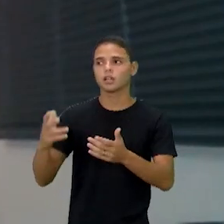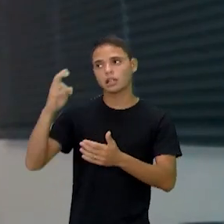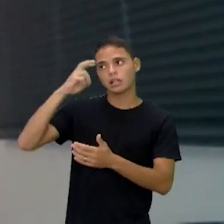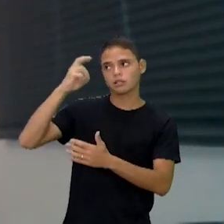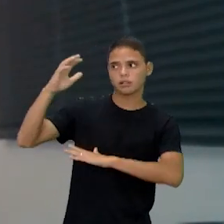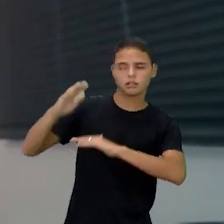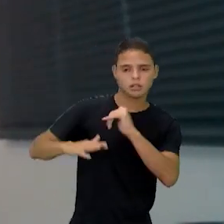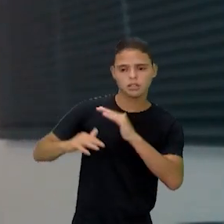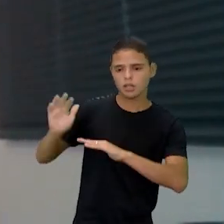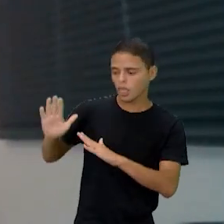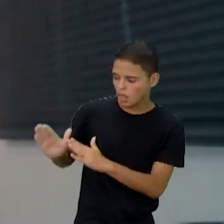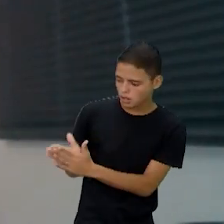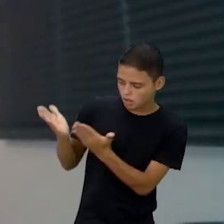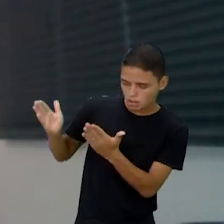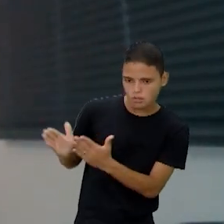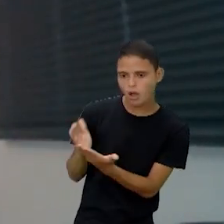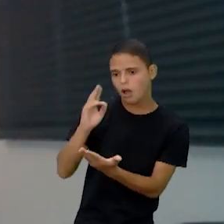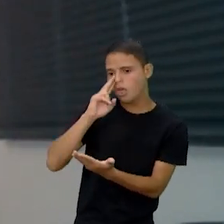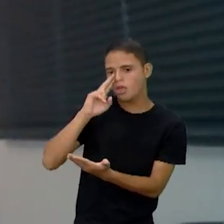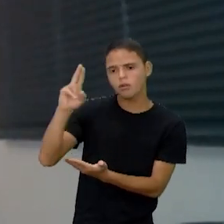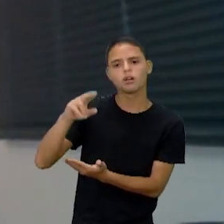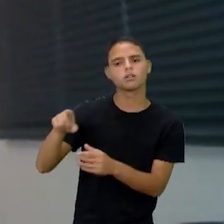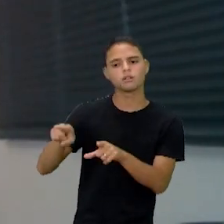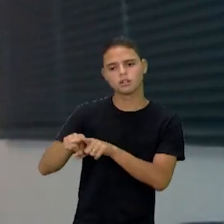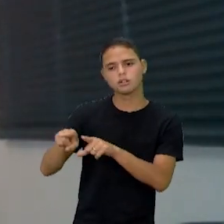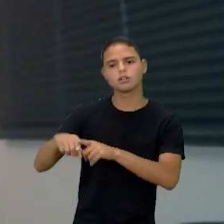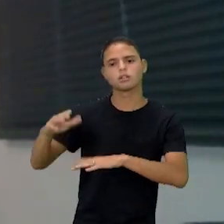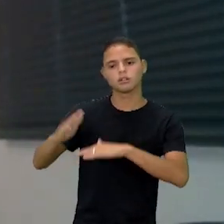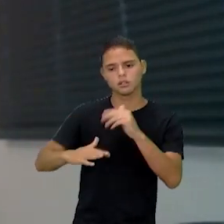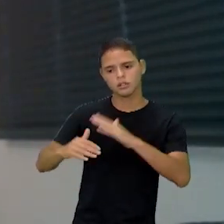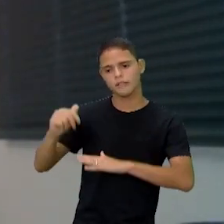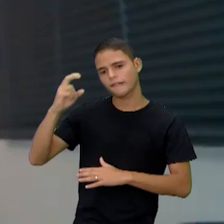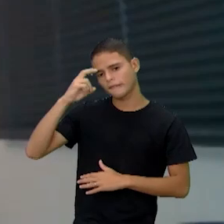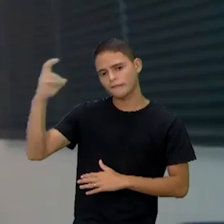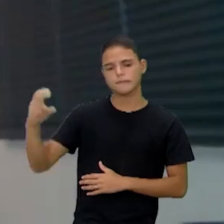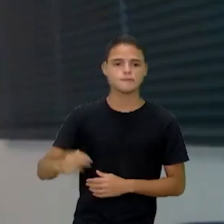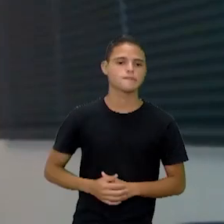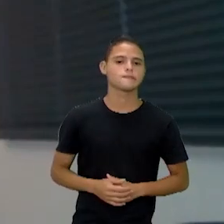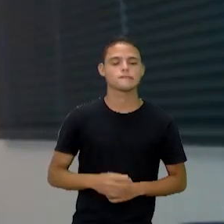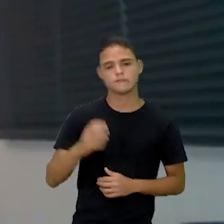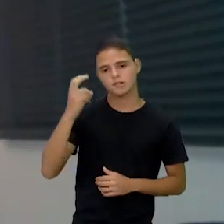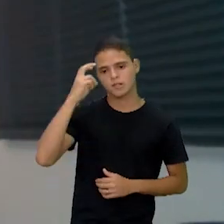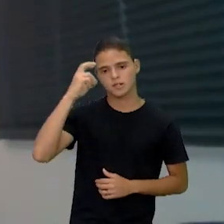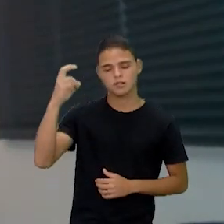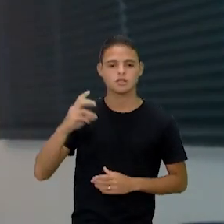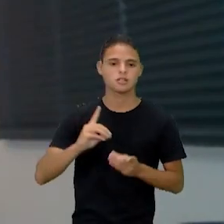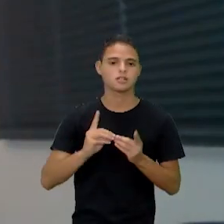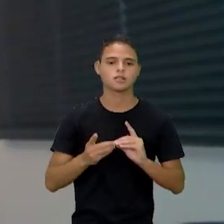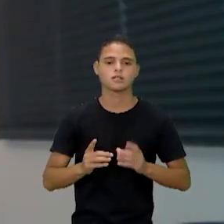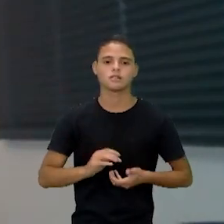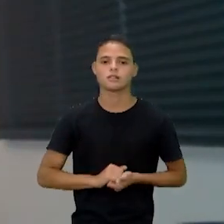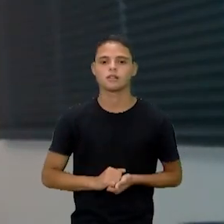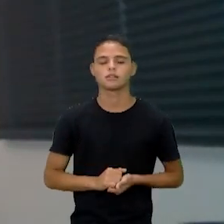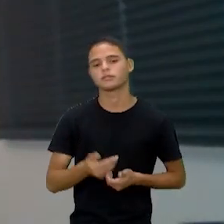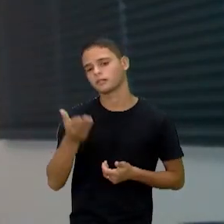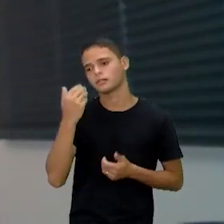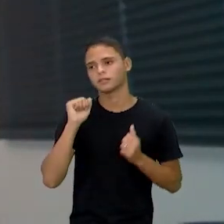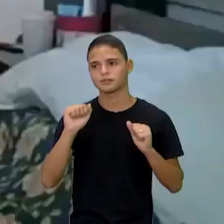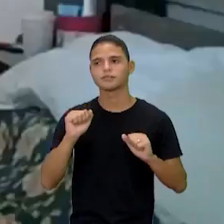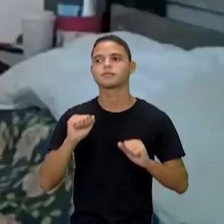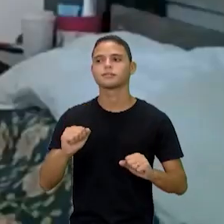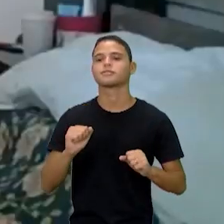situação de pobreza também têm altas habilidades de superdotação. A inteligência democrática. Diga, Robson.